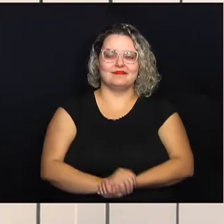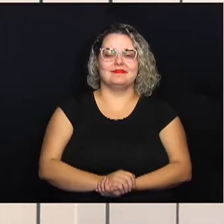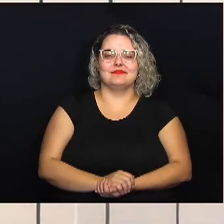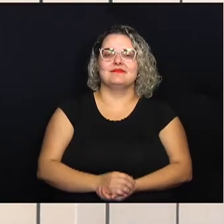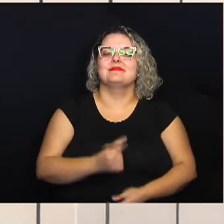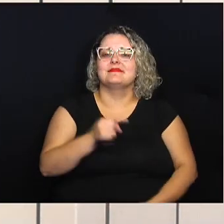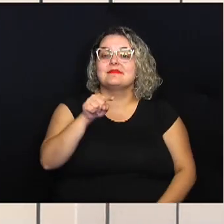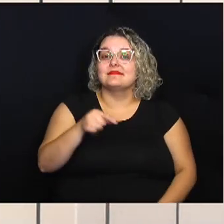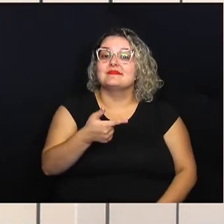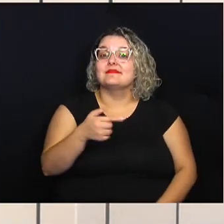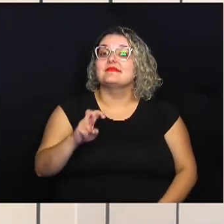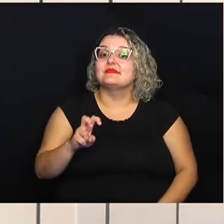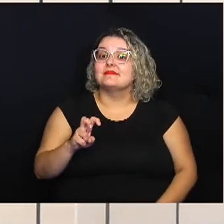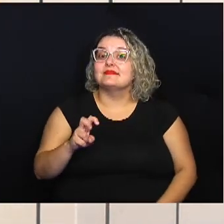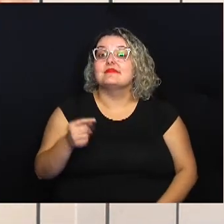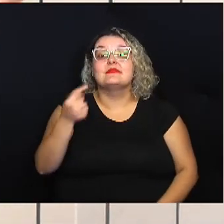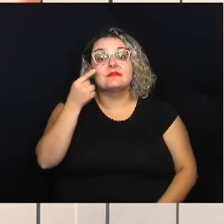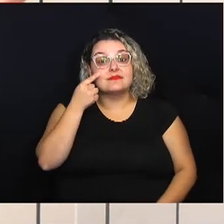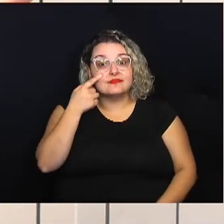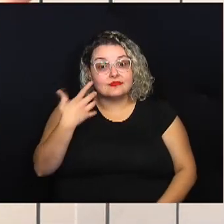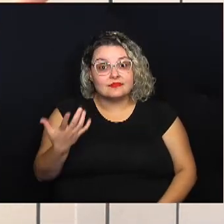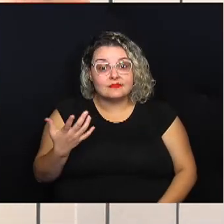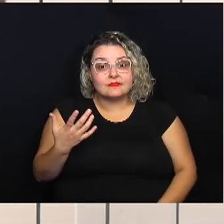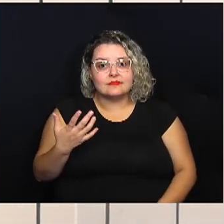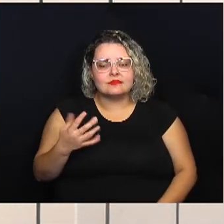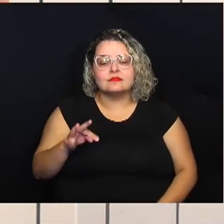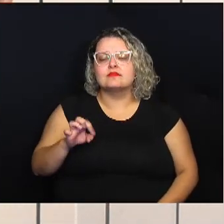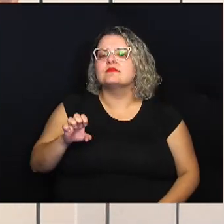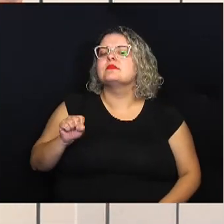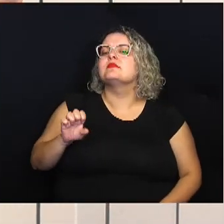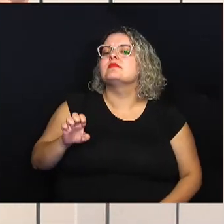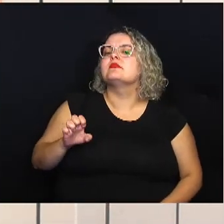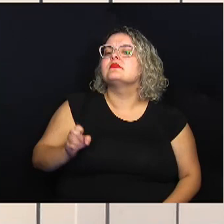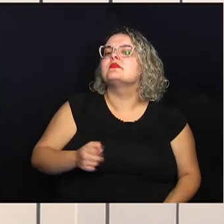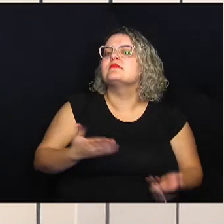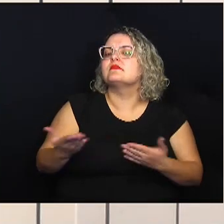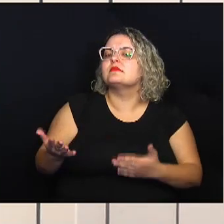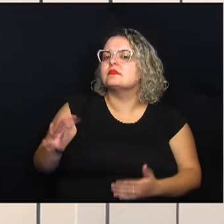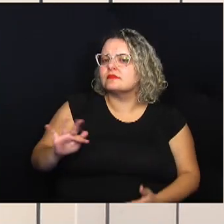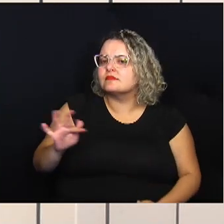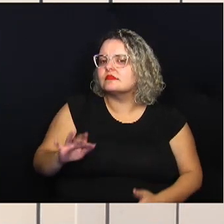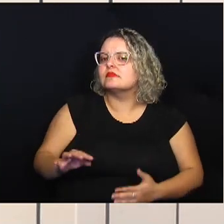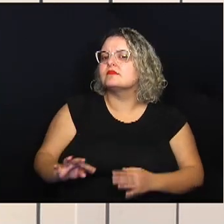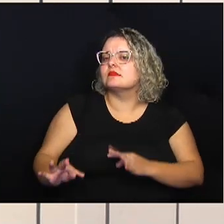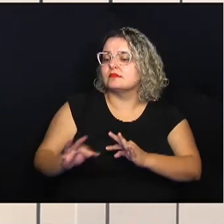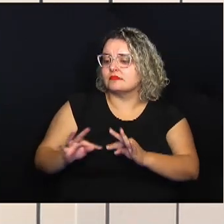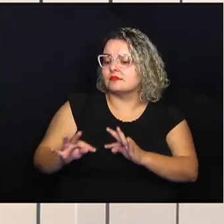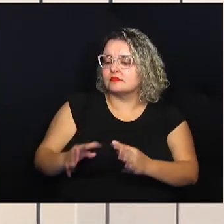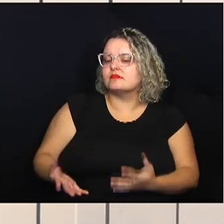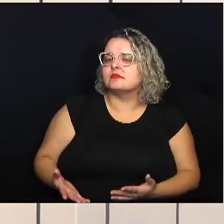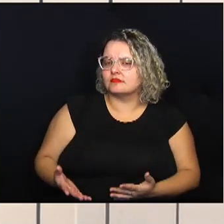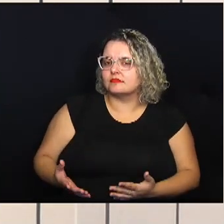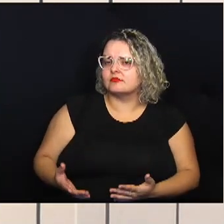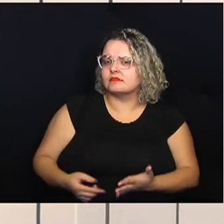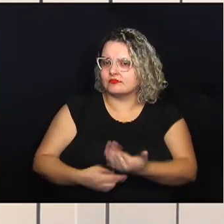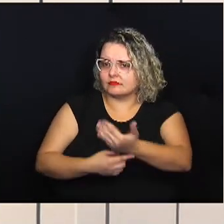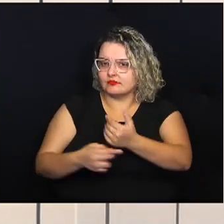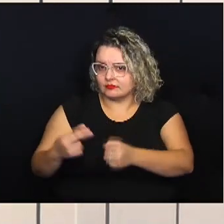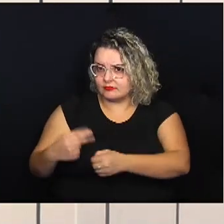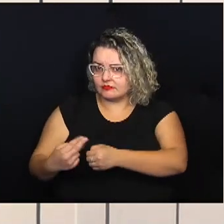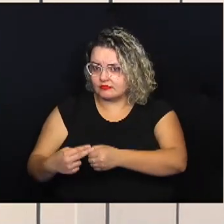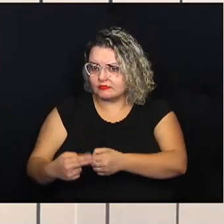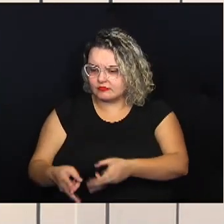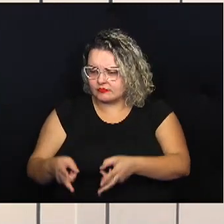mais 25 minutos, olha só, uma tese apresentada à Faculdade de Tecnologia da Unicamp identificou a presença